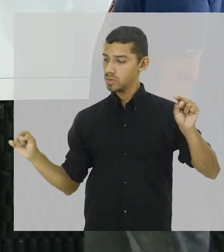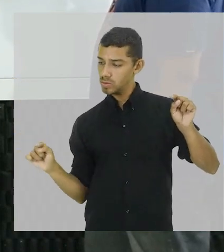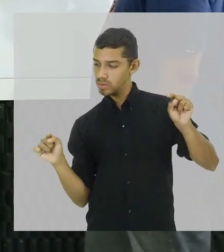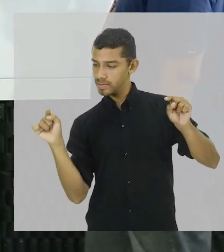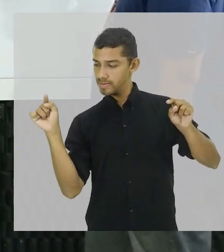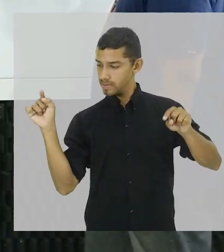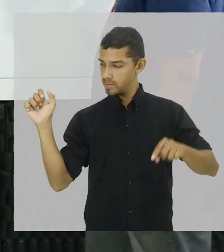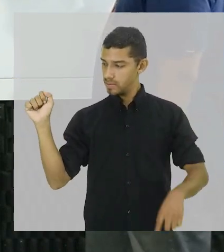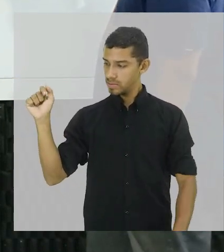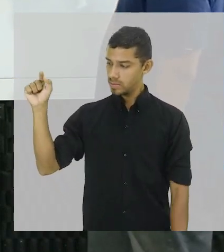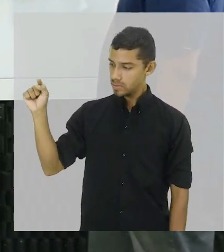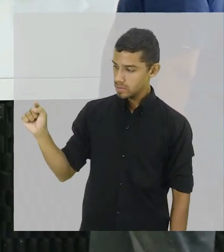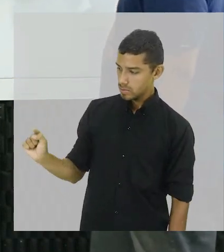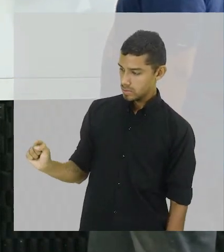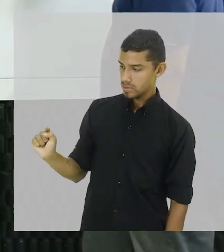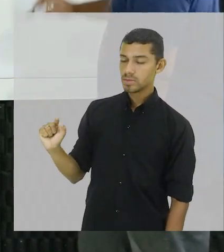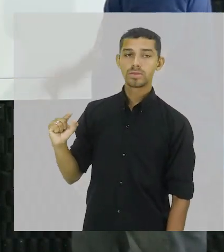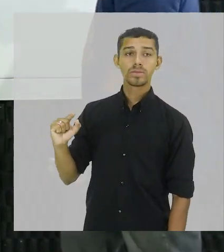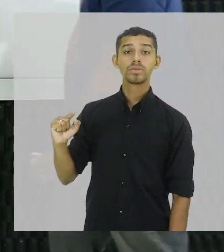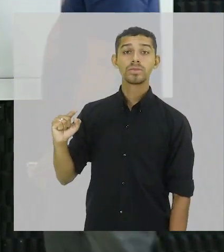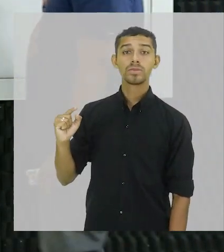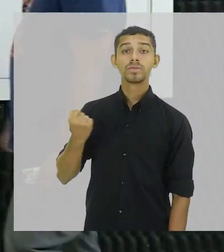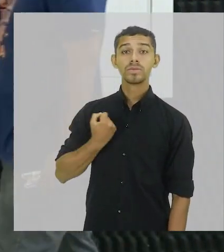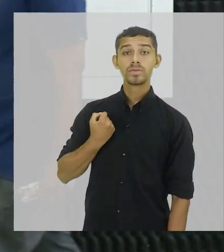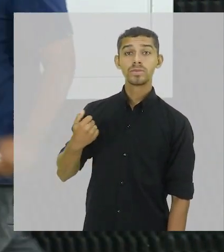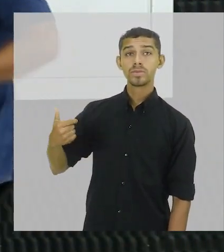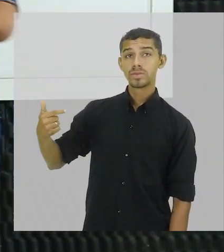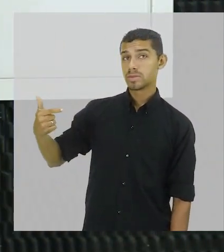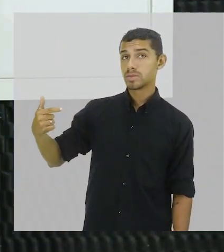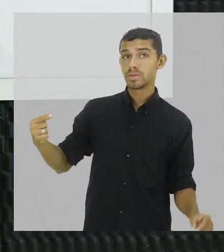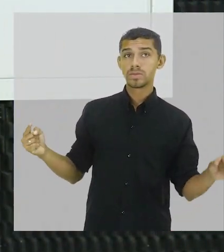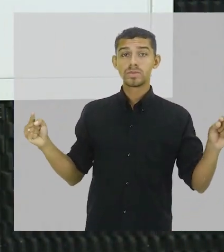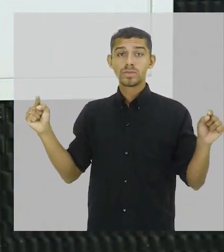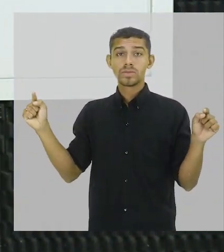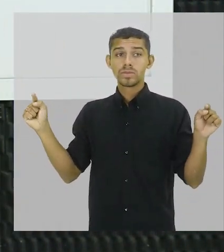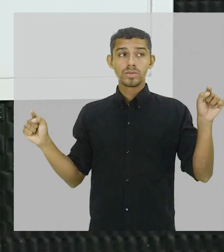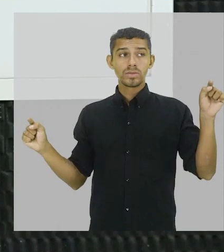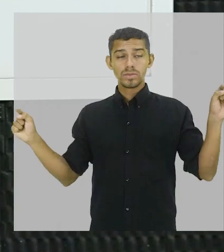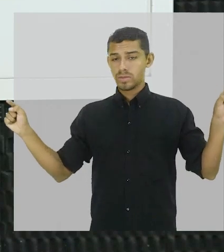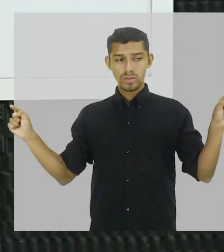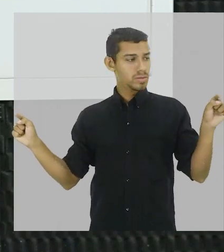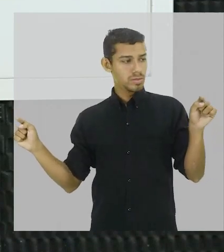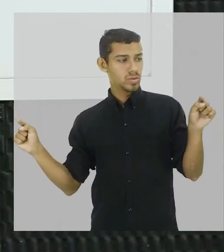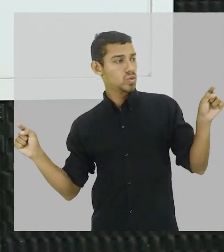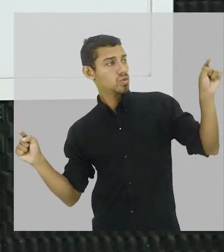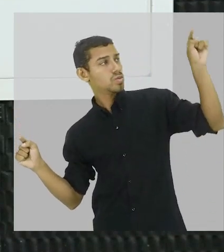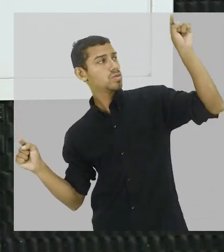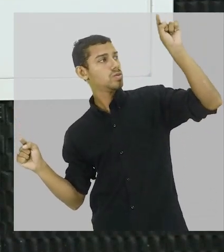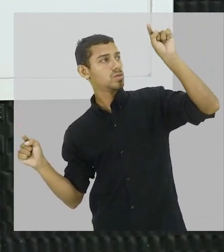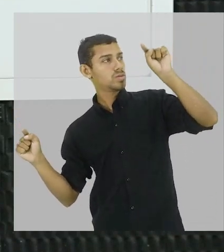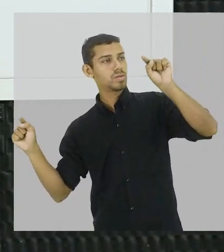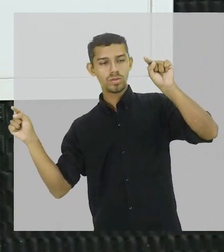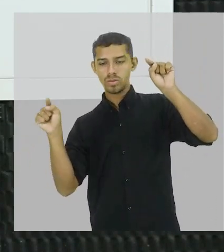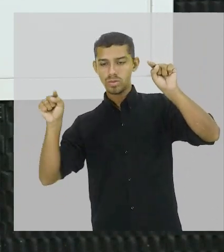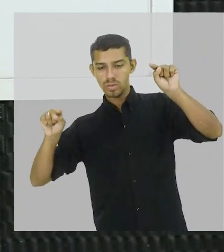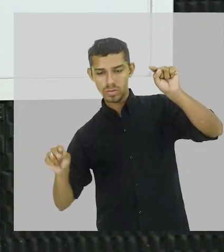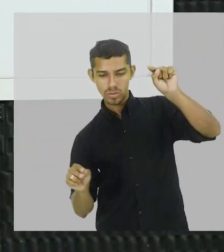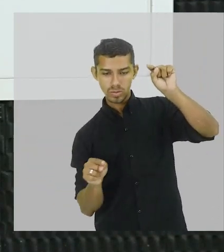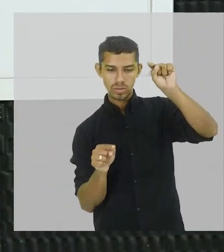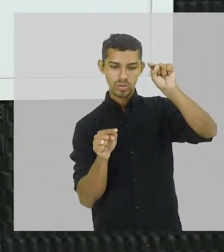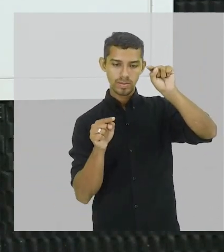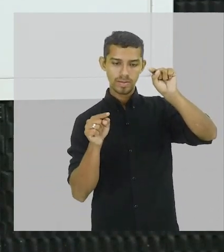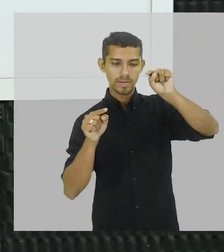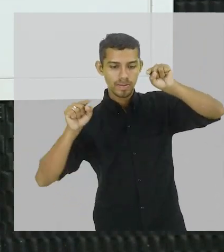pela amplitude 1 menos a amplitude 2. Ou seja, o padrão de interferência vai ser um padrão que nós chamamos de